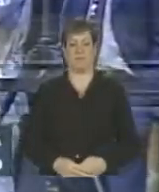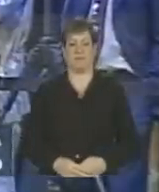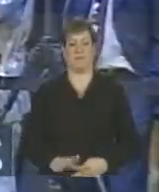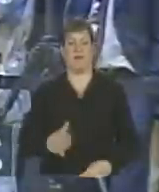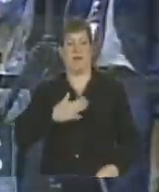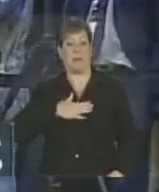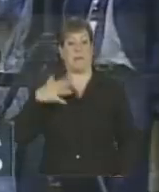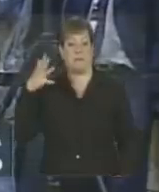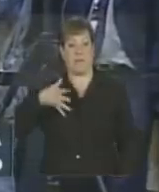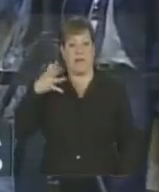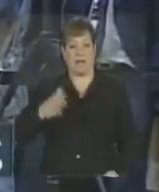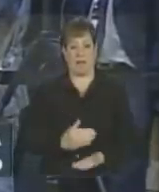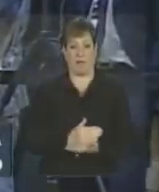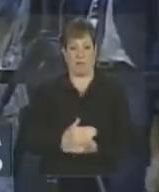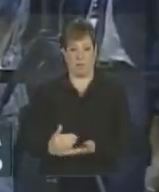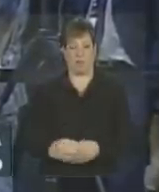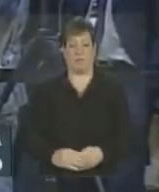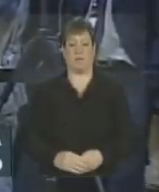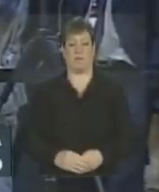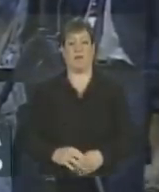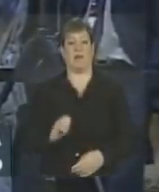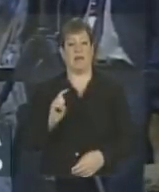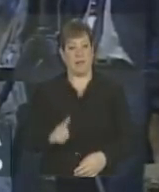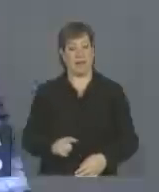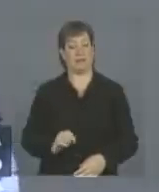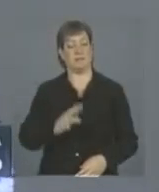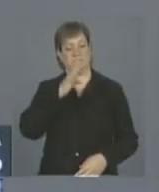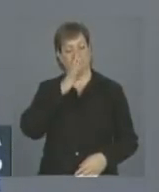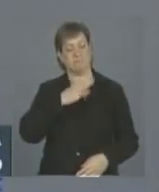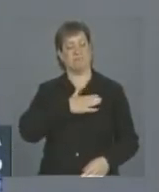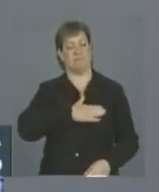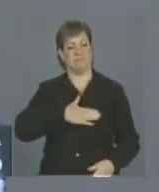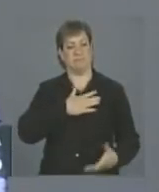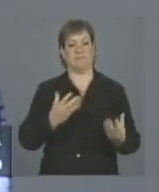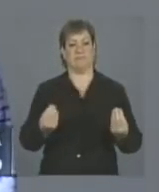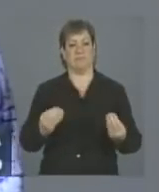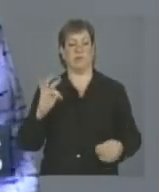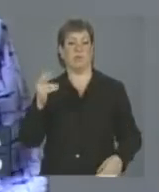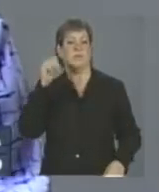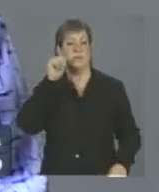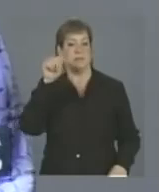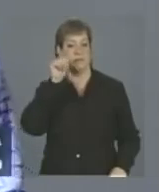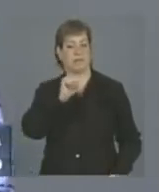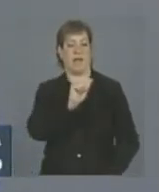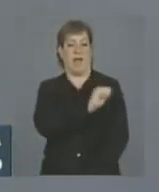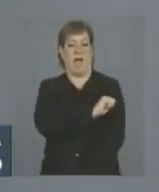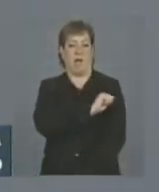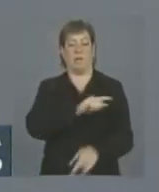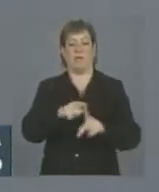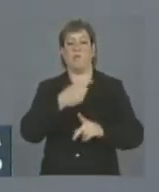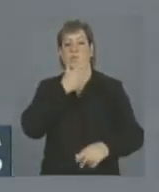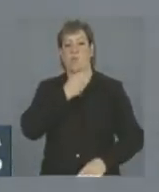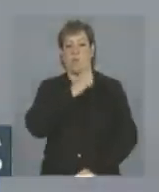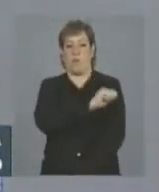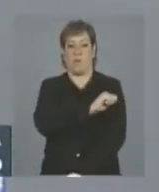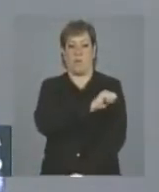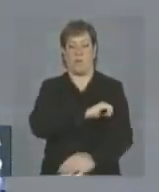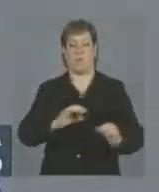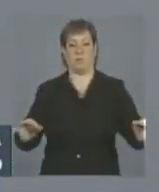minha palavra inicial é de apreço, como eu disse, às alunas e os alunos que concluem sua